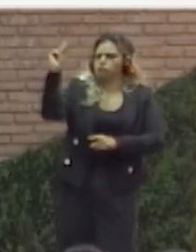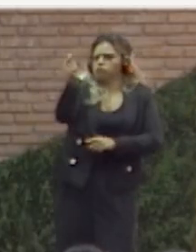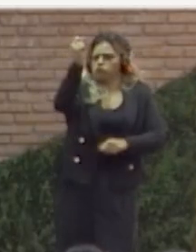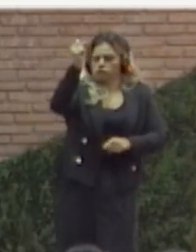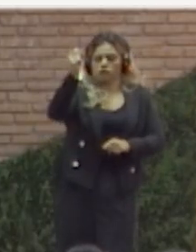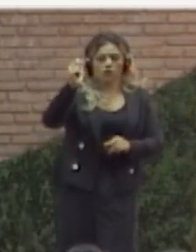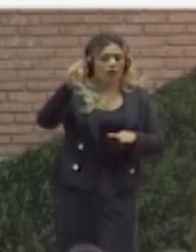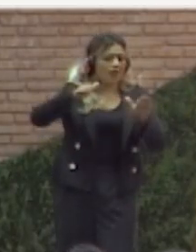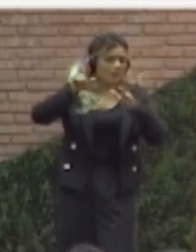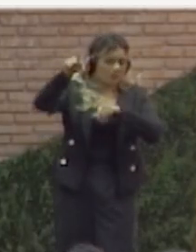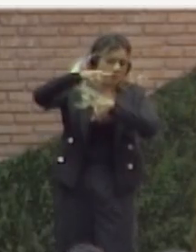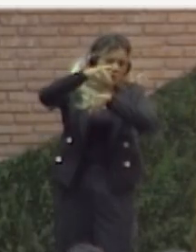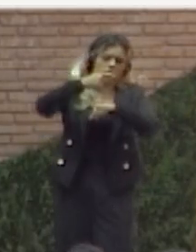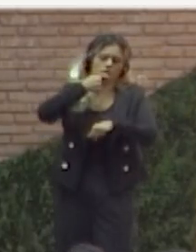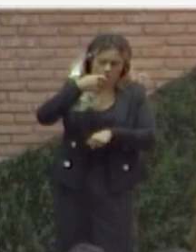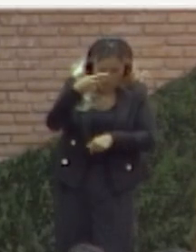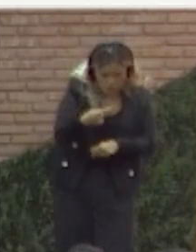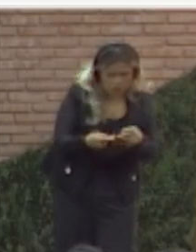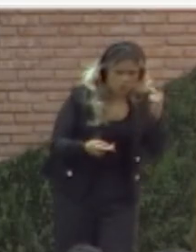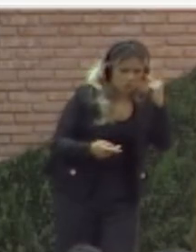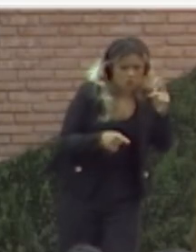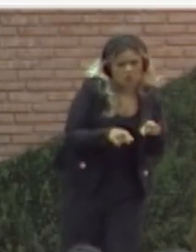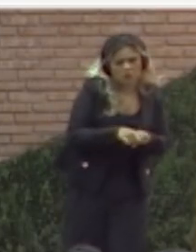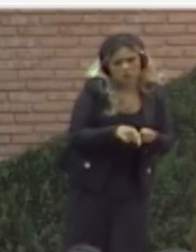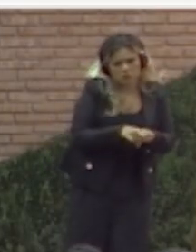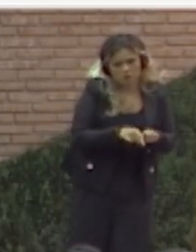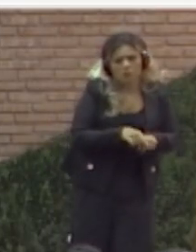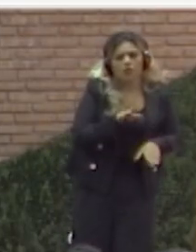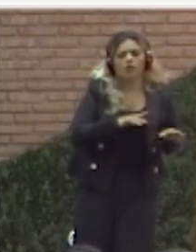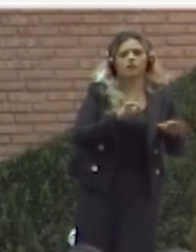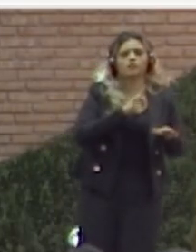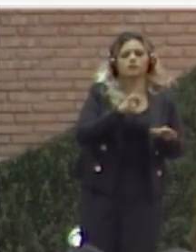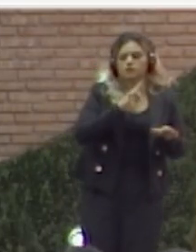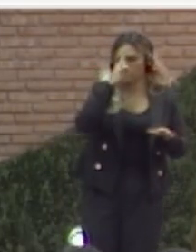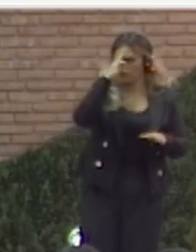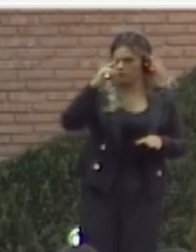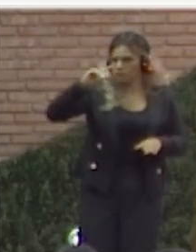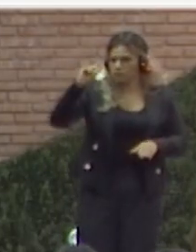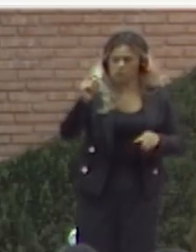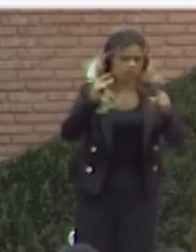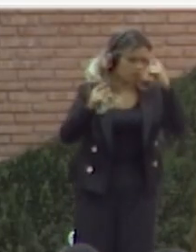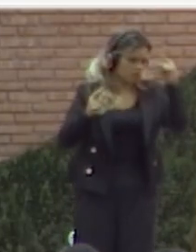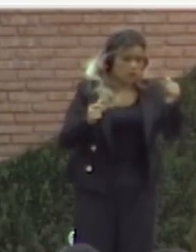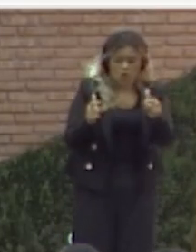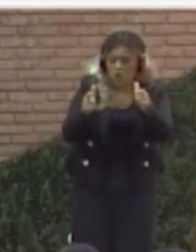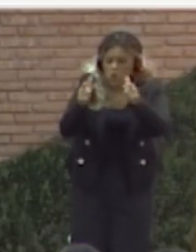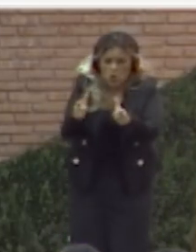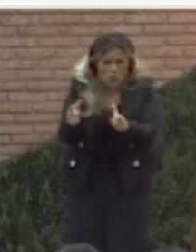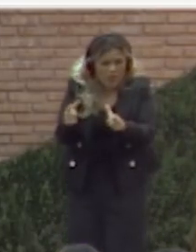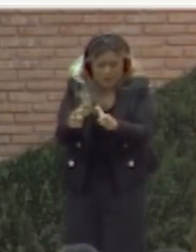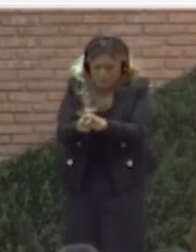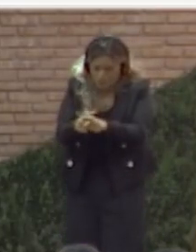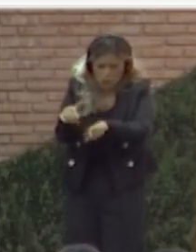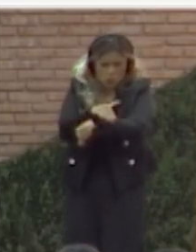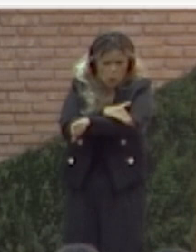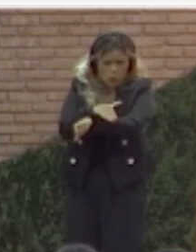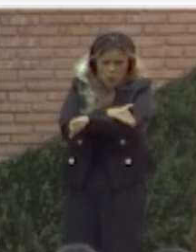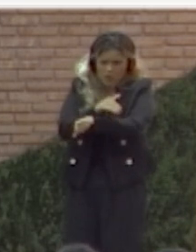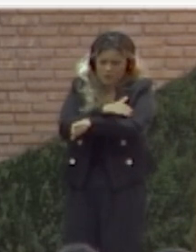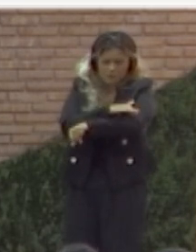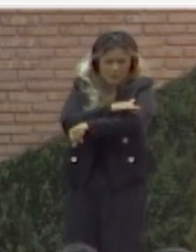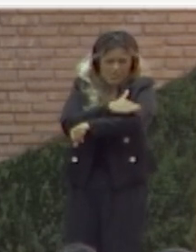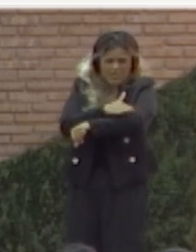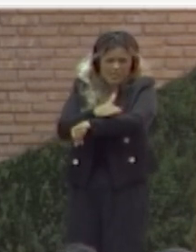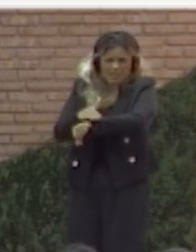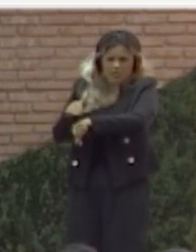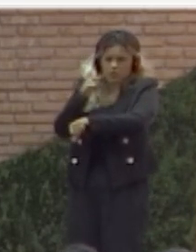muitas vezes na Inglaterra, e aqui em São Paulo também, você tem sites muito pequenos, você tem ruas que não são